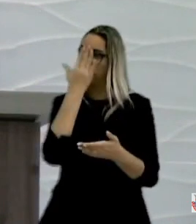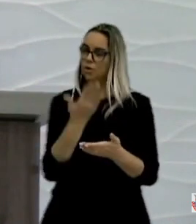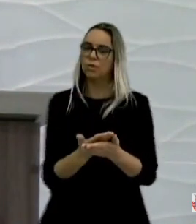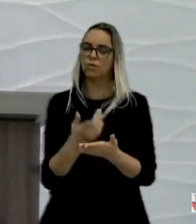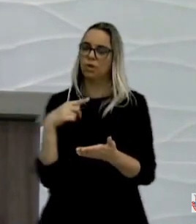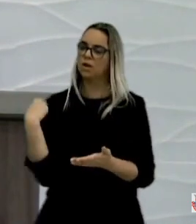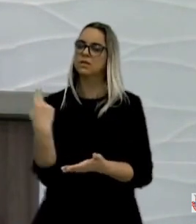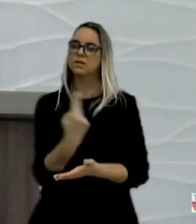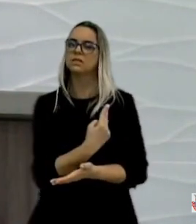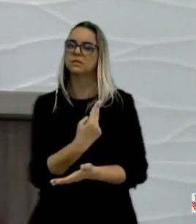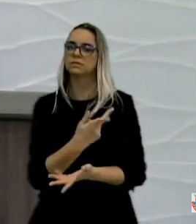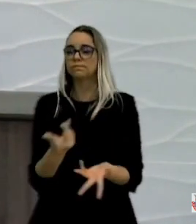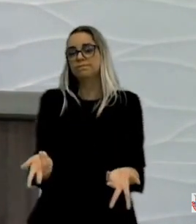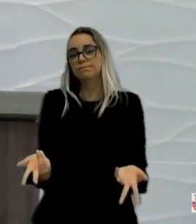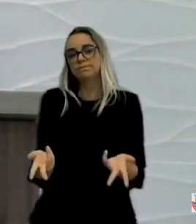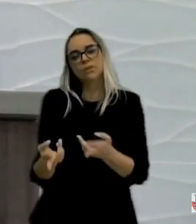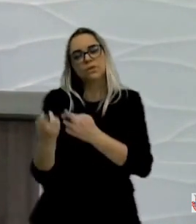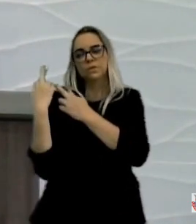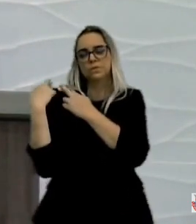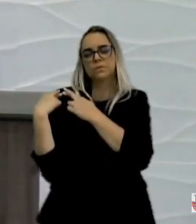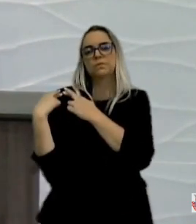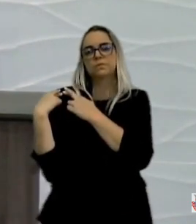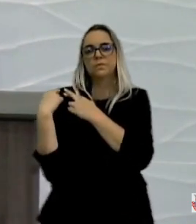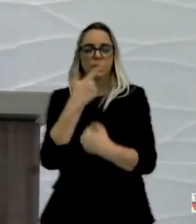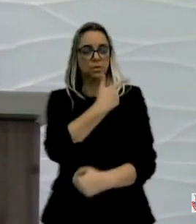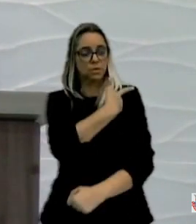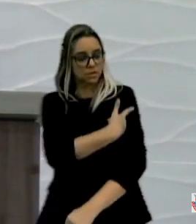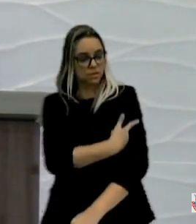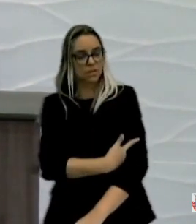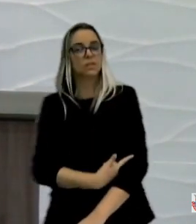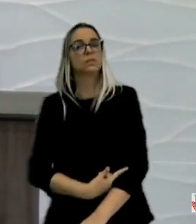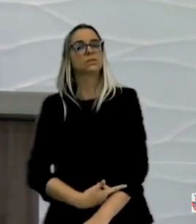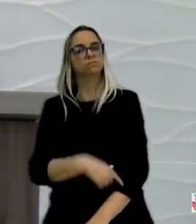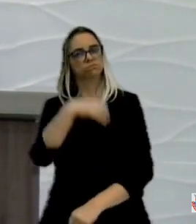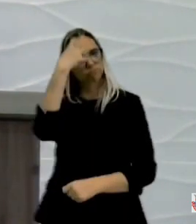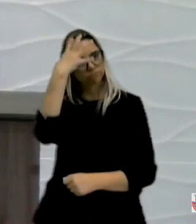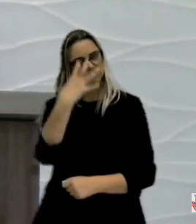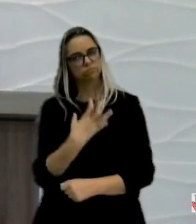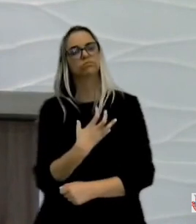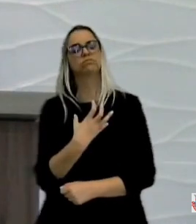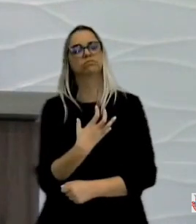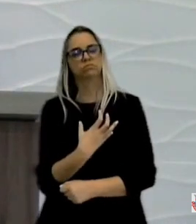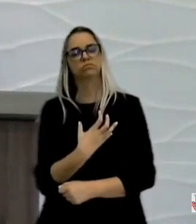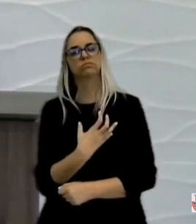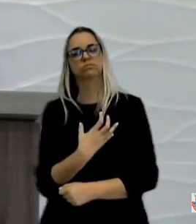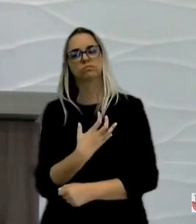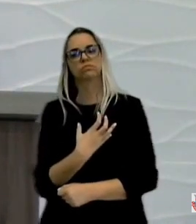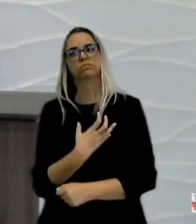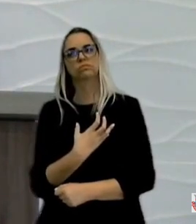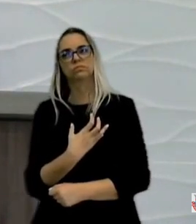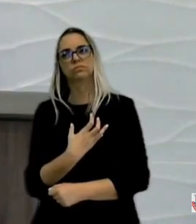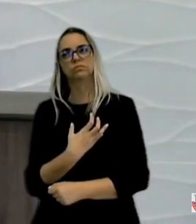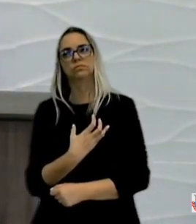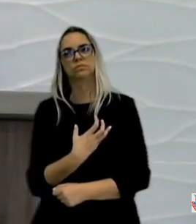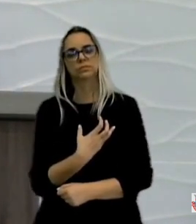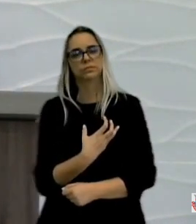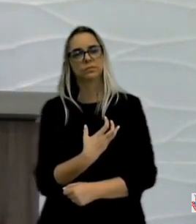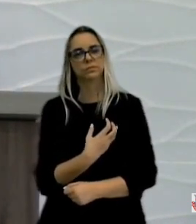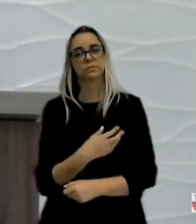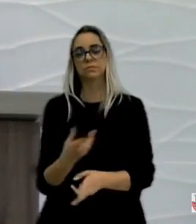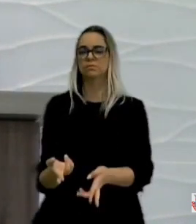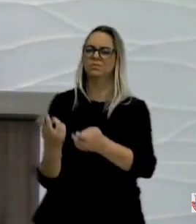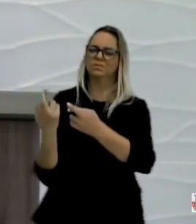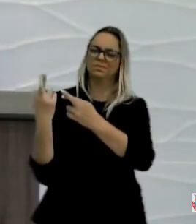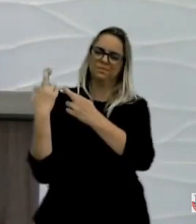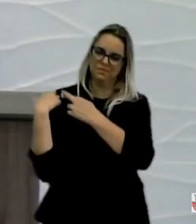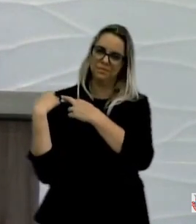e representá-los com muita educação, com muita seriedade, com muita, muita mesmo responsabilidade